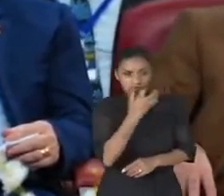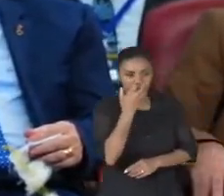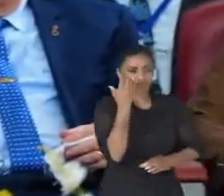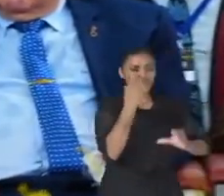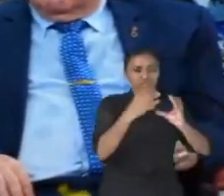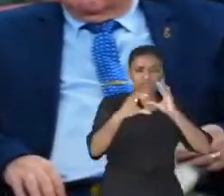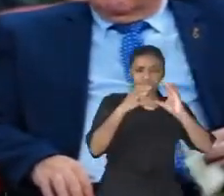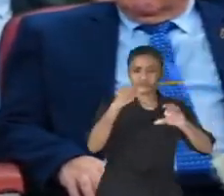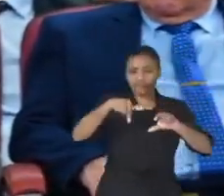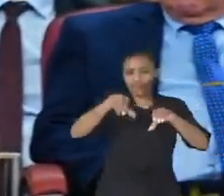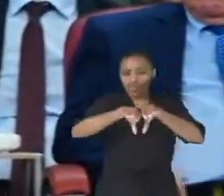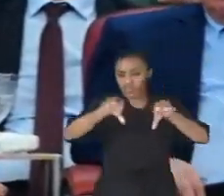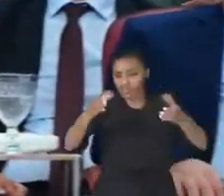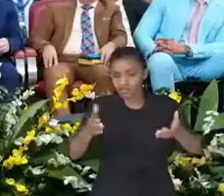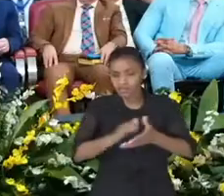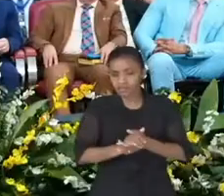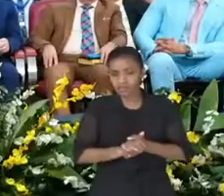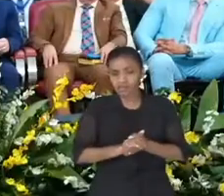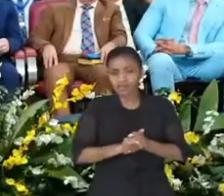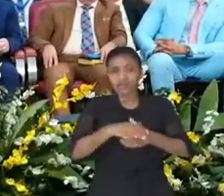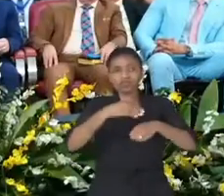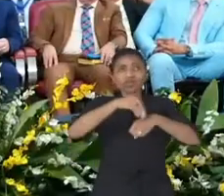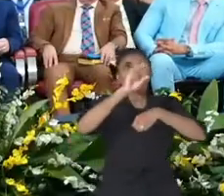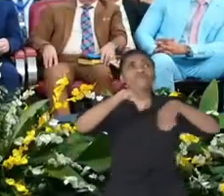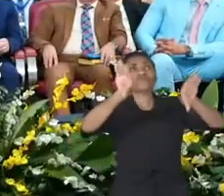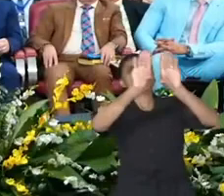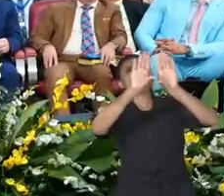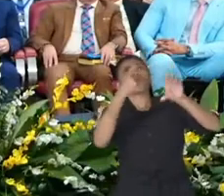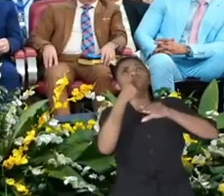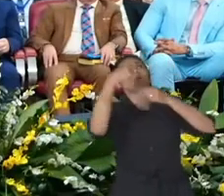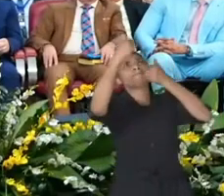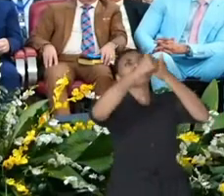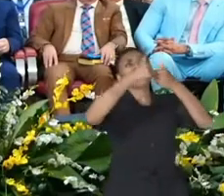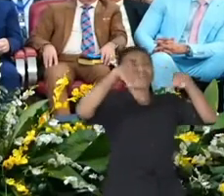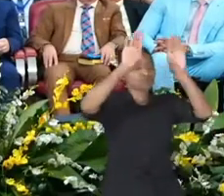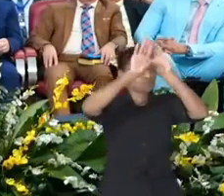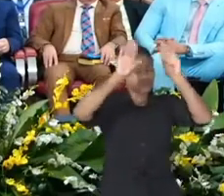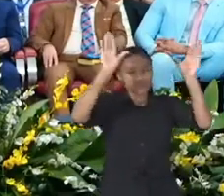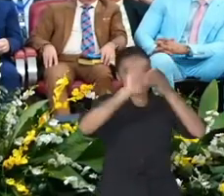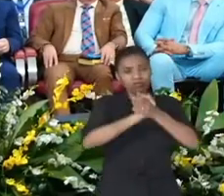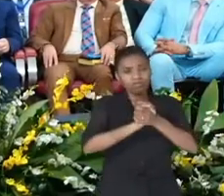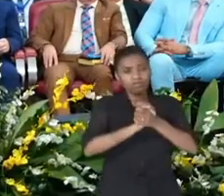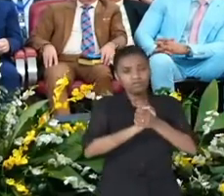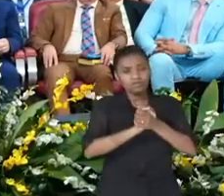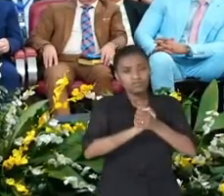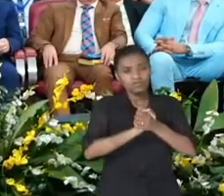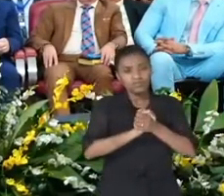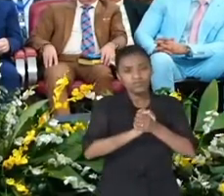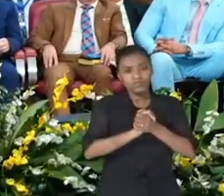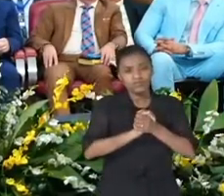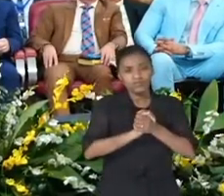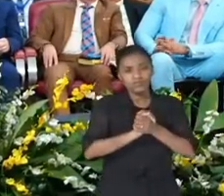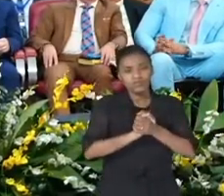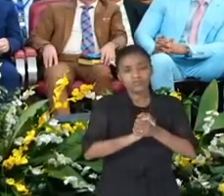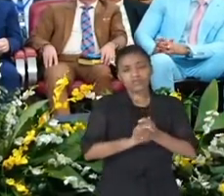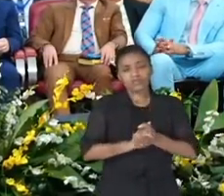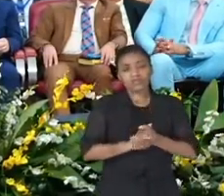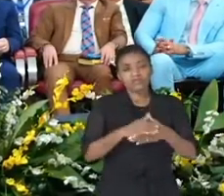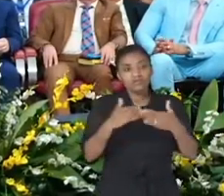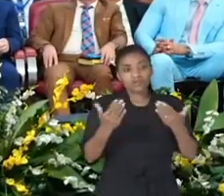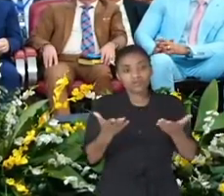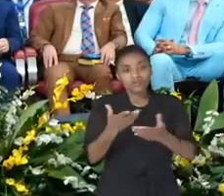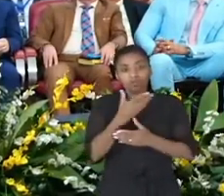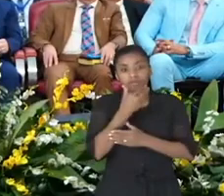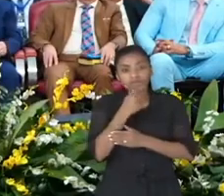cantavam nesse púlpito nos levavam até o céu, bem pertinho dele, ou às vezes atravessávamos até o céu. Irmãos